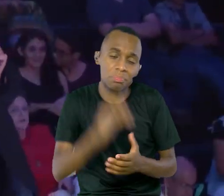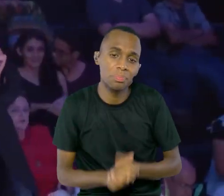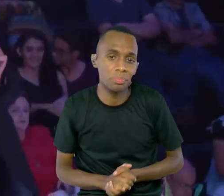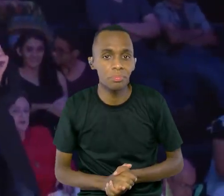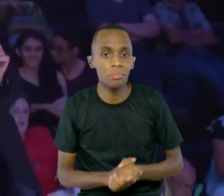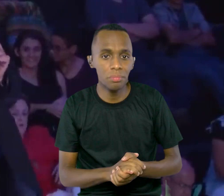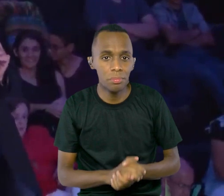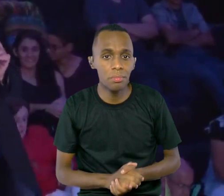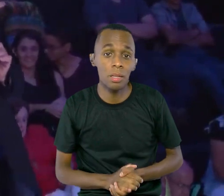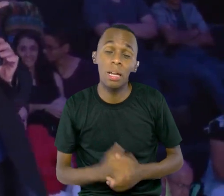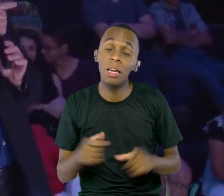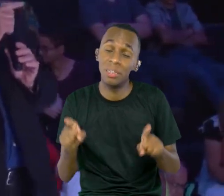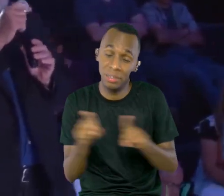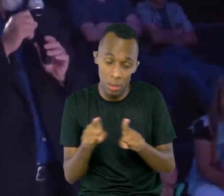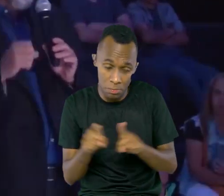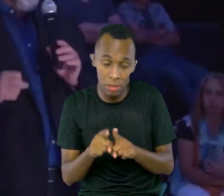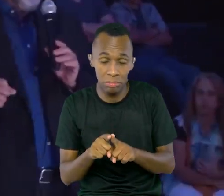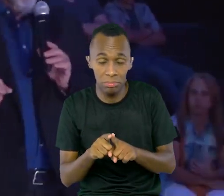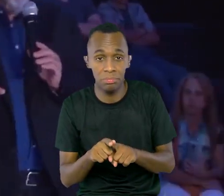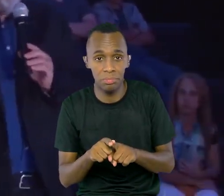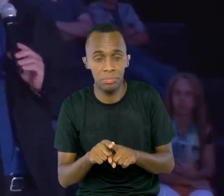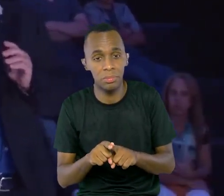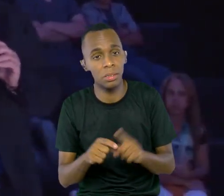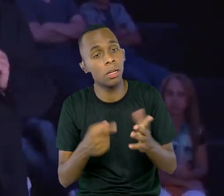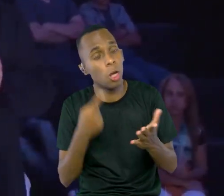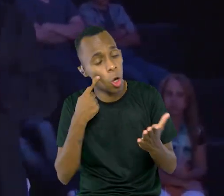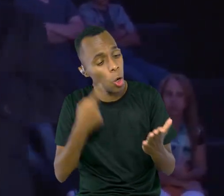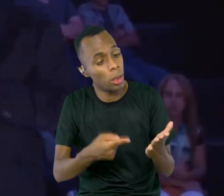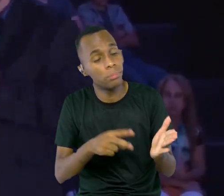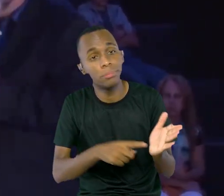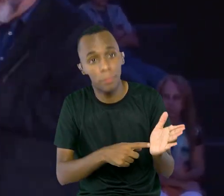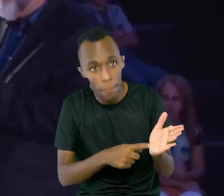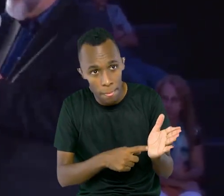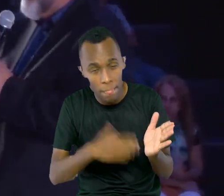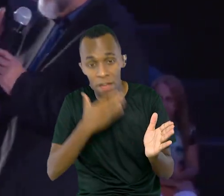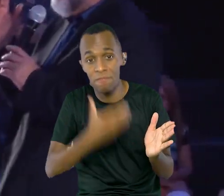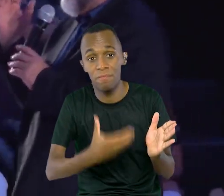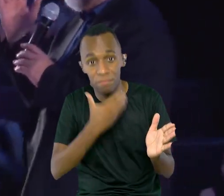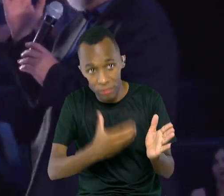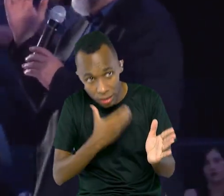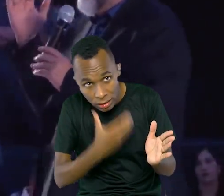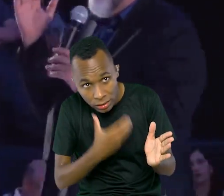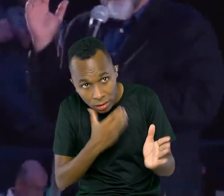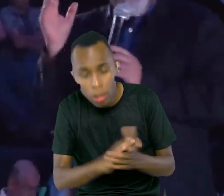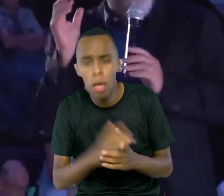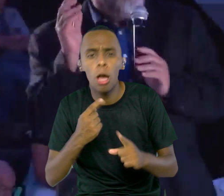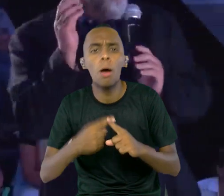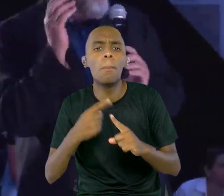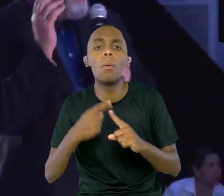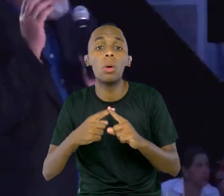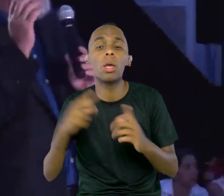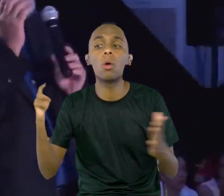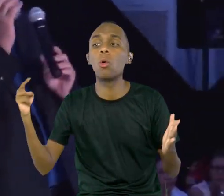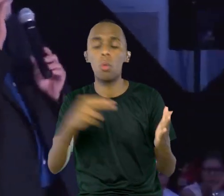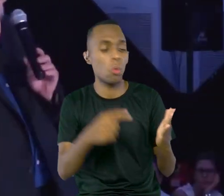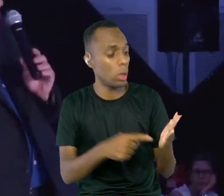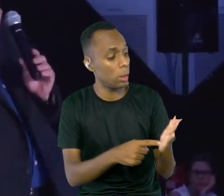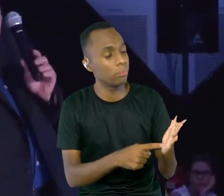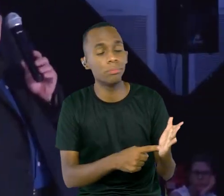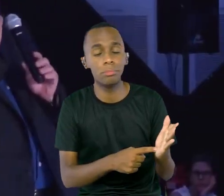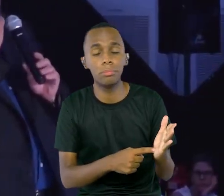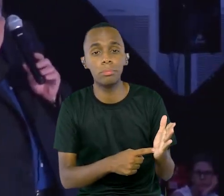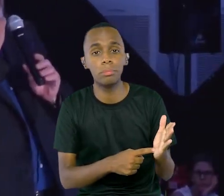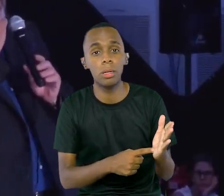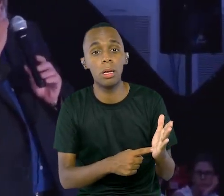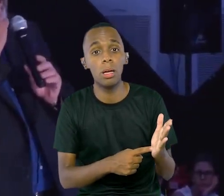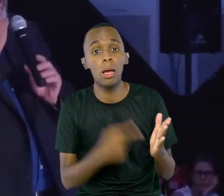humilde. Aliás, olha que coisa, olha aqui na minha mão se você puder. Paulo Freire, atenção, por que eu disse olha aqui na minha